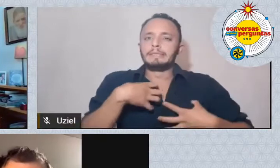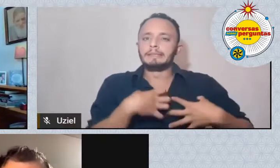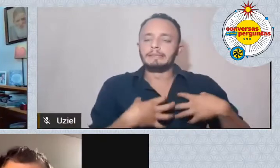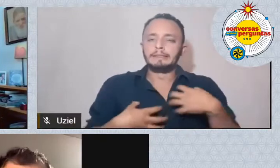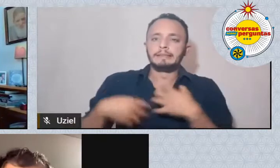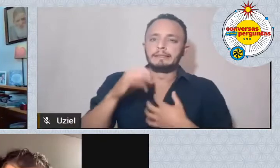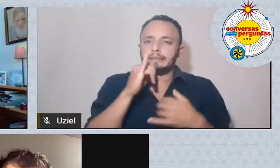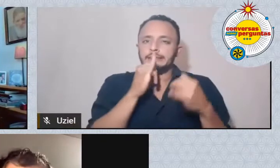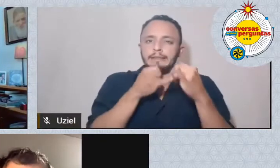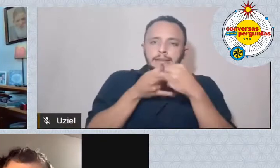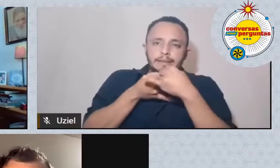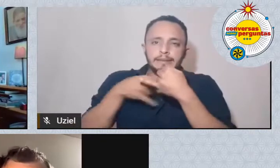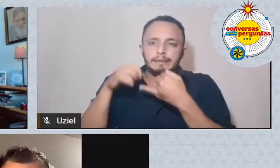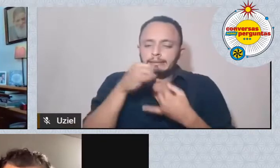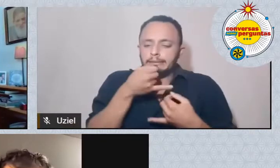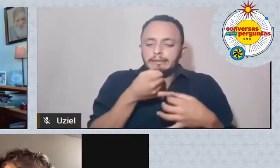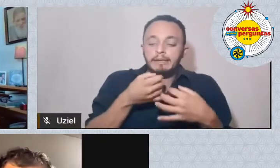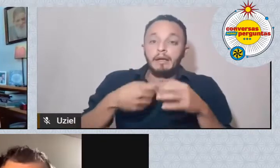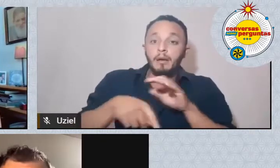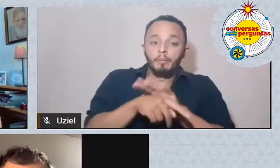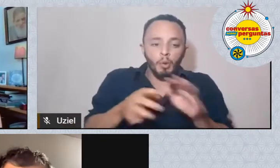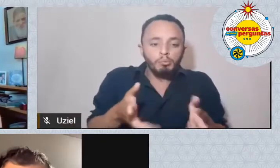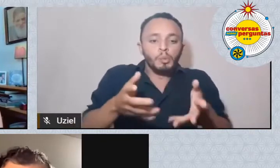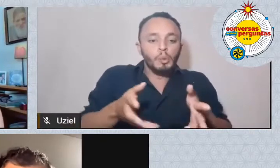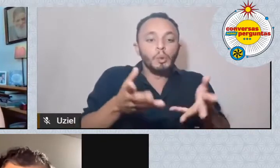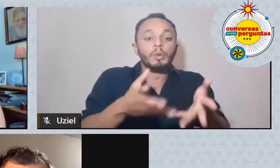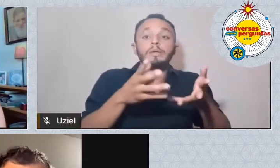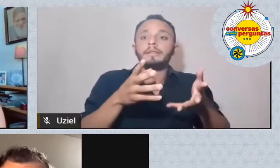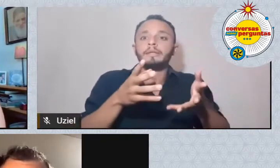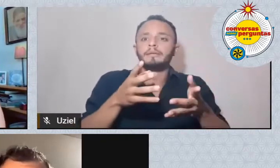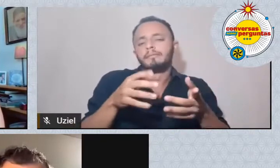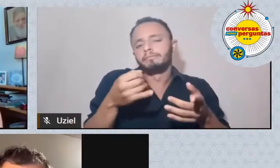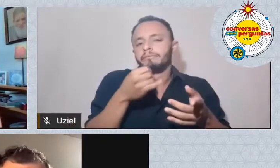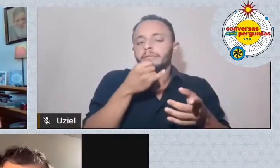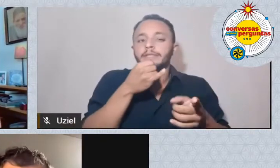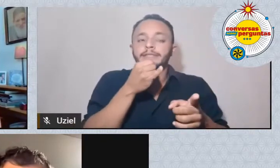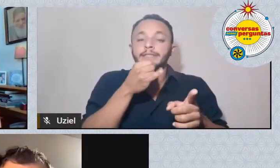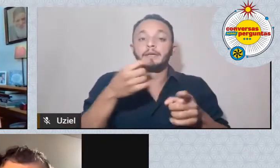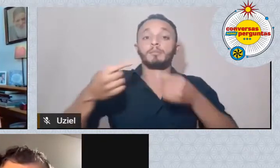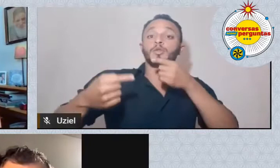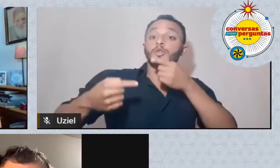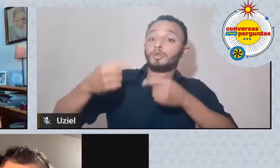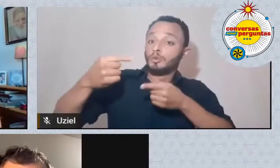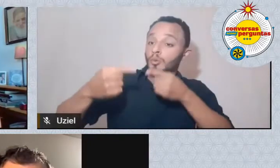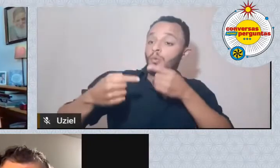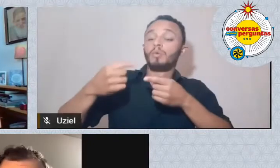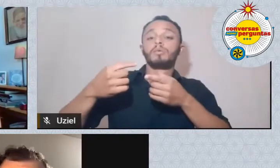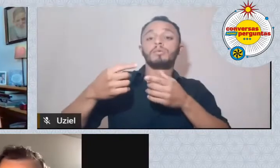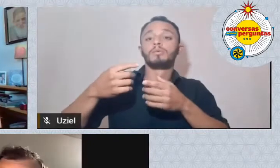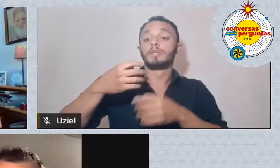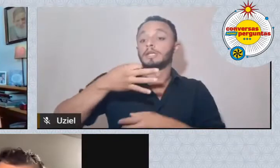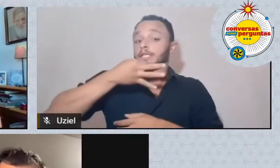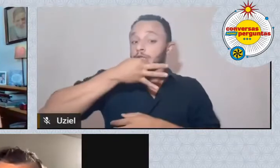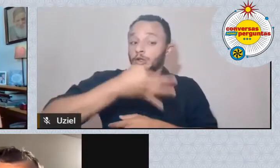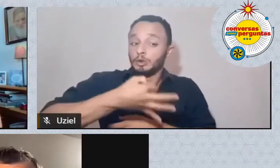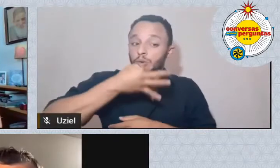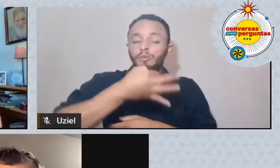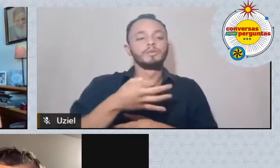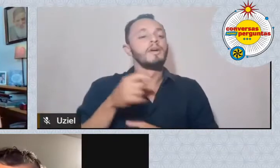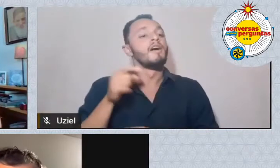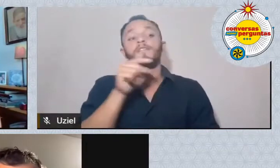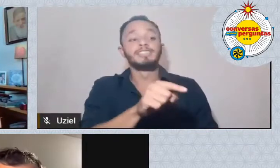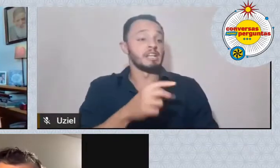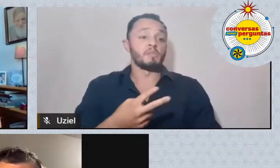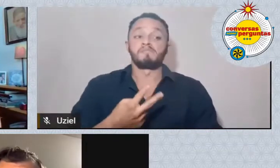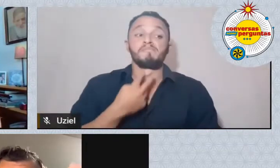né, causado por discursos concretos, discursos de impotência, discursos que vão dizer assim: olha, você não pode mudar